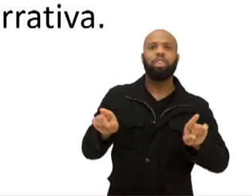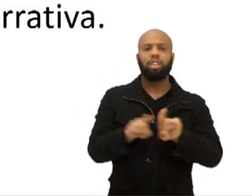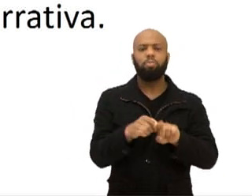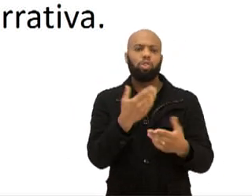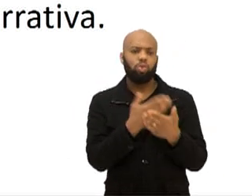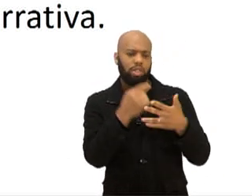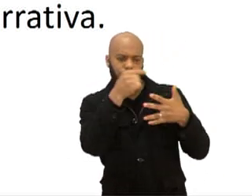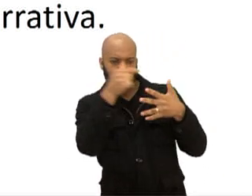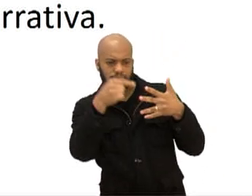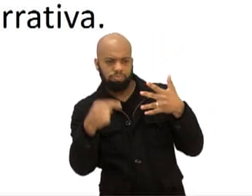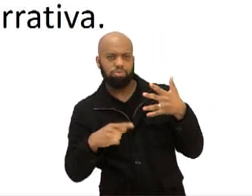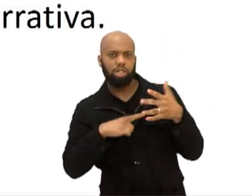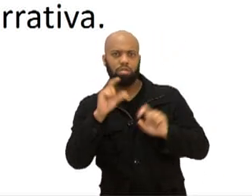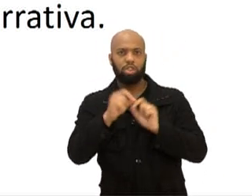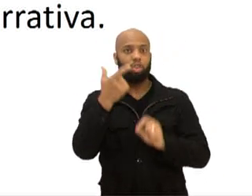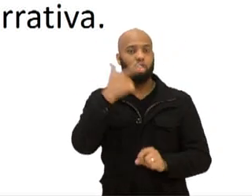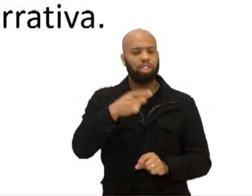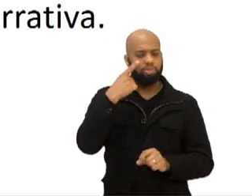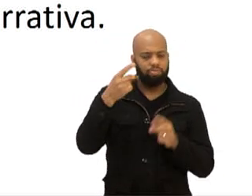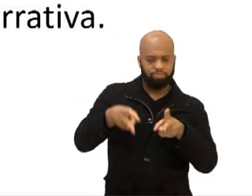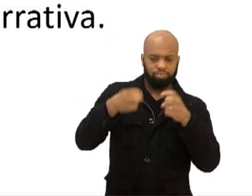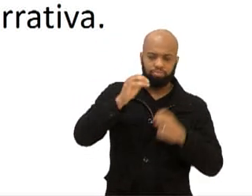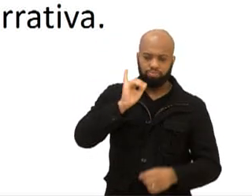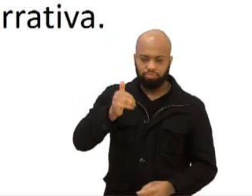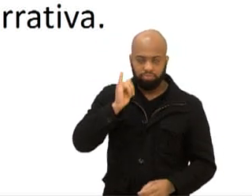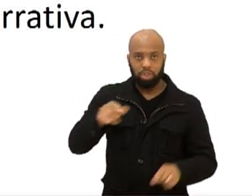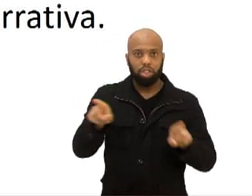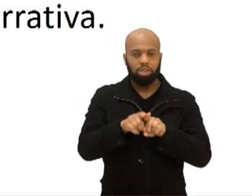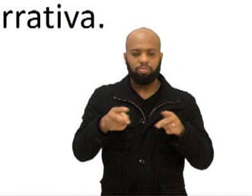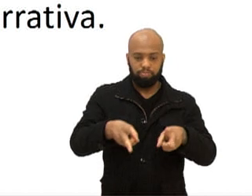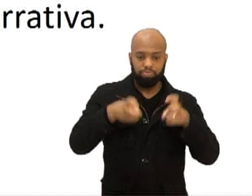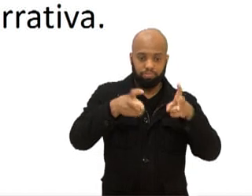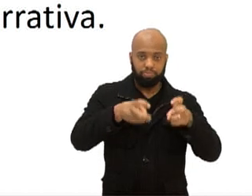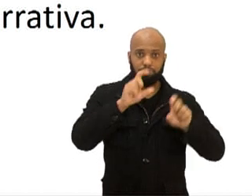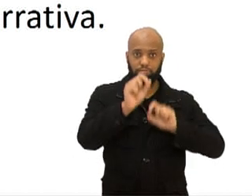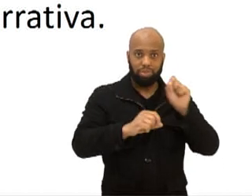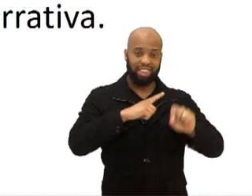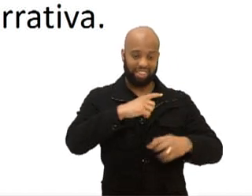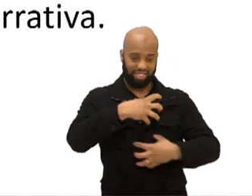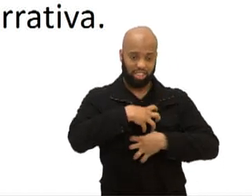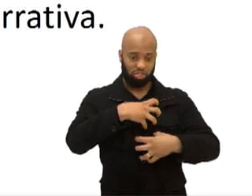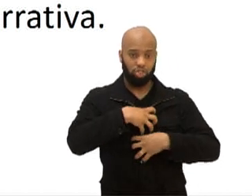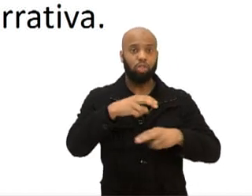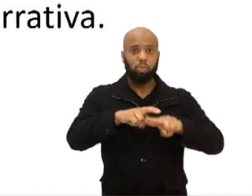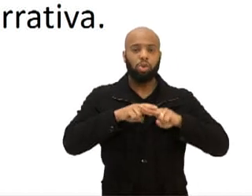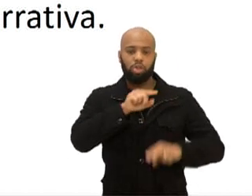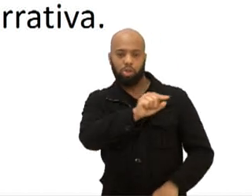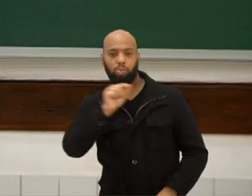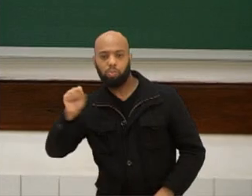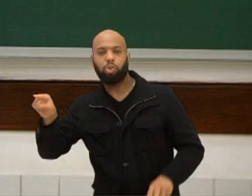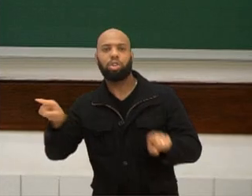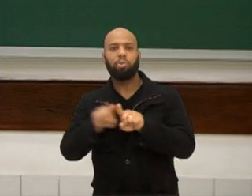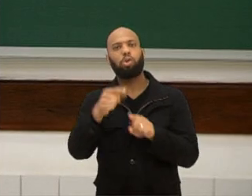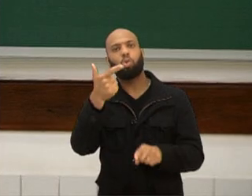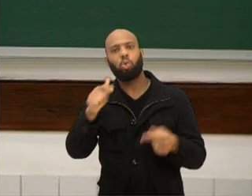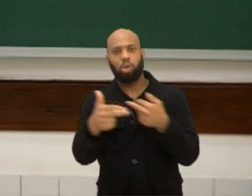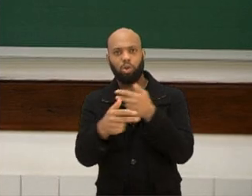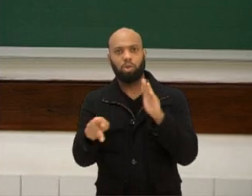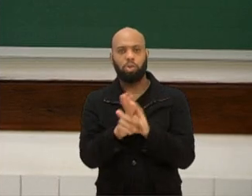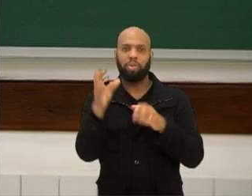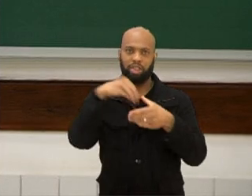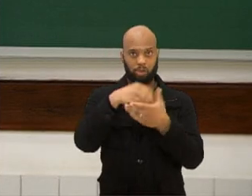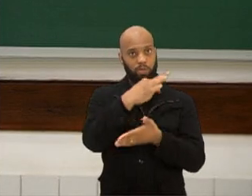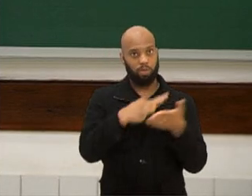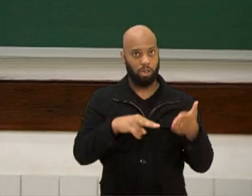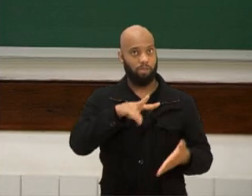elementos que constroem a narrativa. E reconhecer o efeito de sentido dado por pontuações e outras notações do